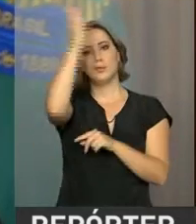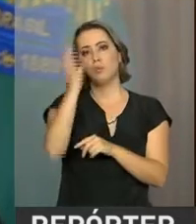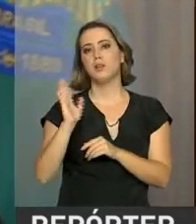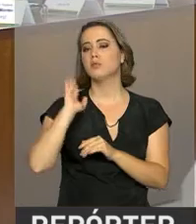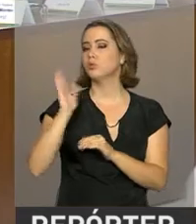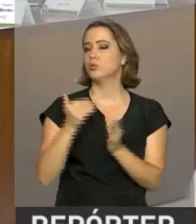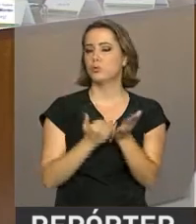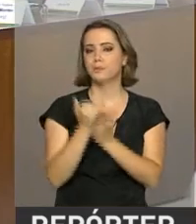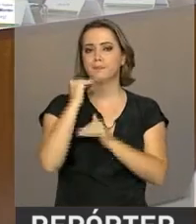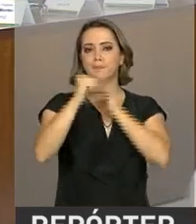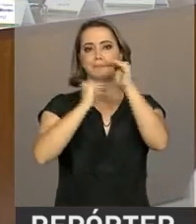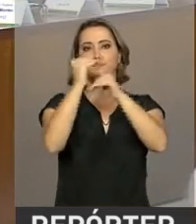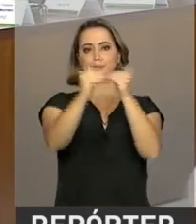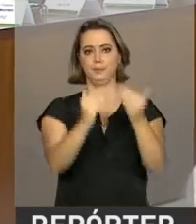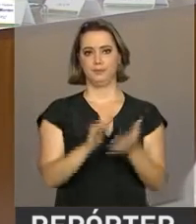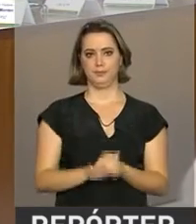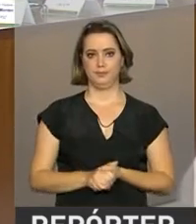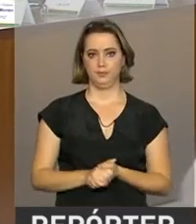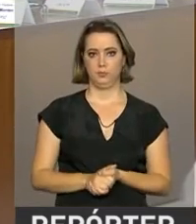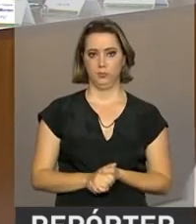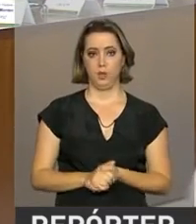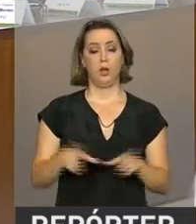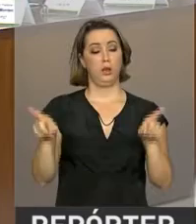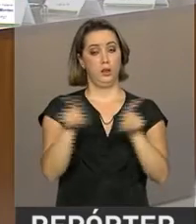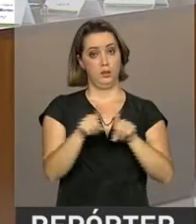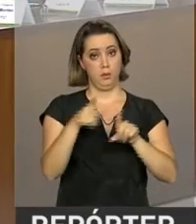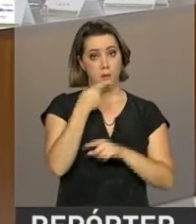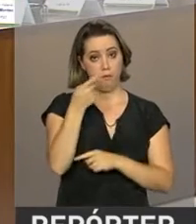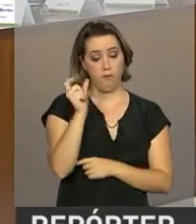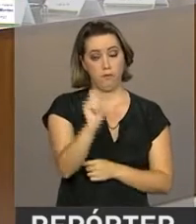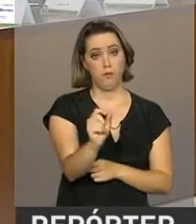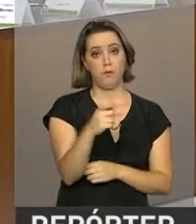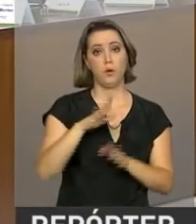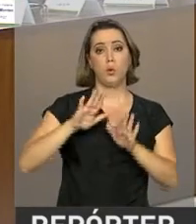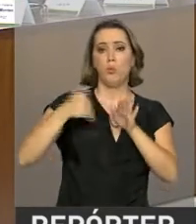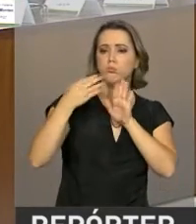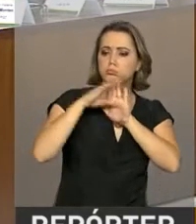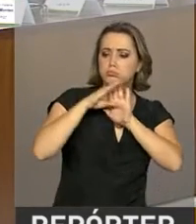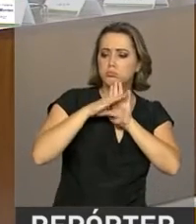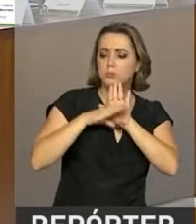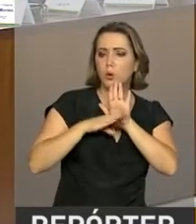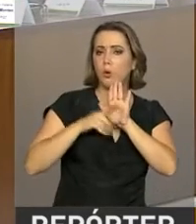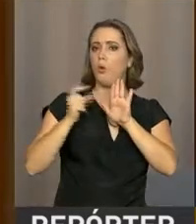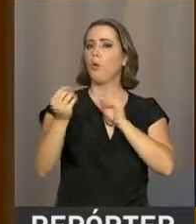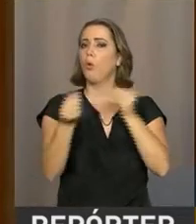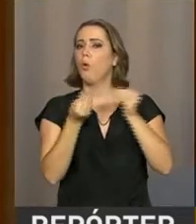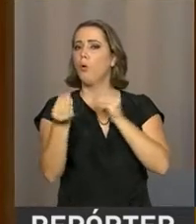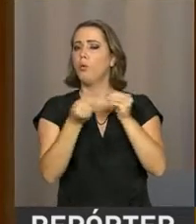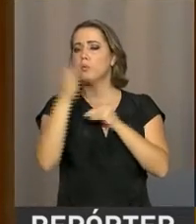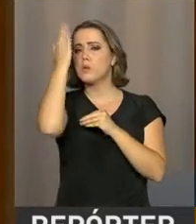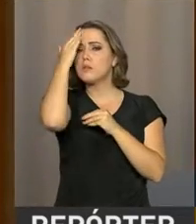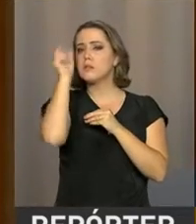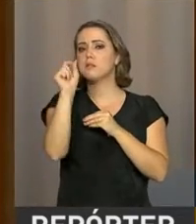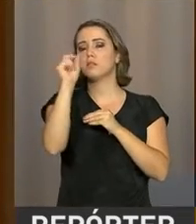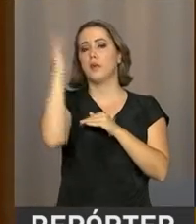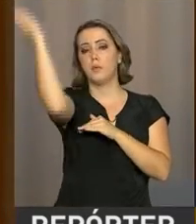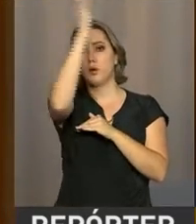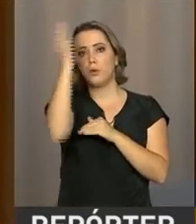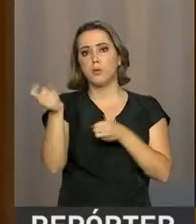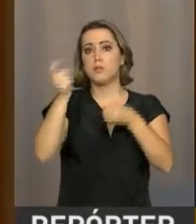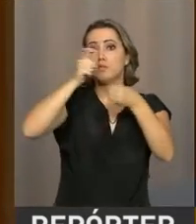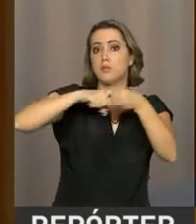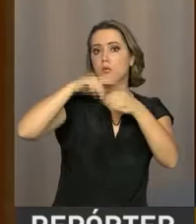o ministro da fazenda apontou ainda os argumentos que mostram que o país já entrou em recuperação e lembrou da importância da